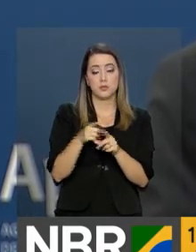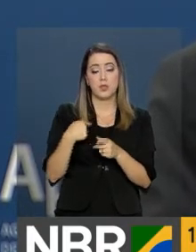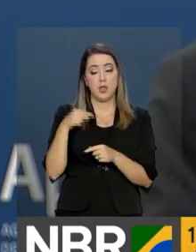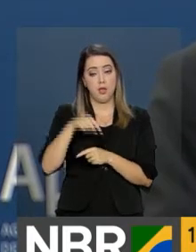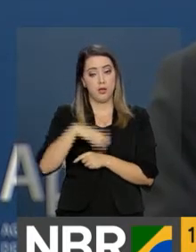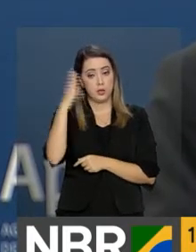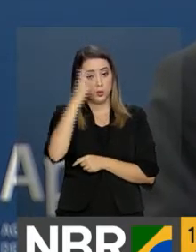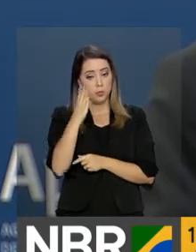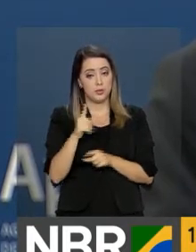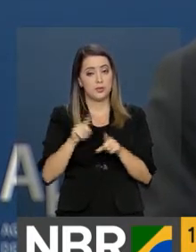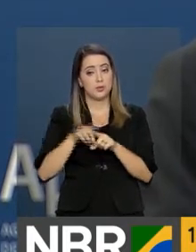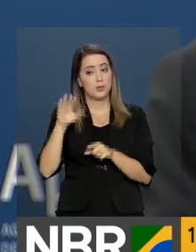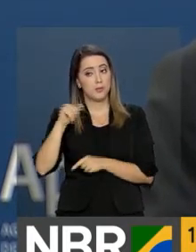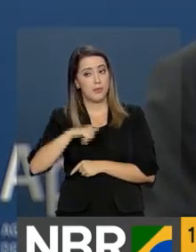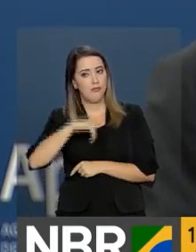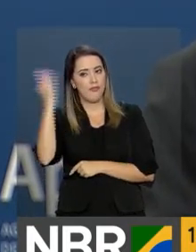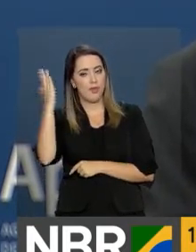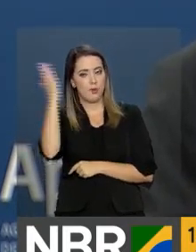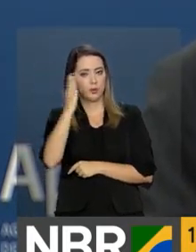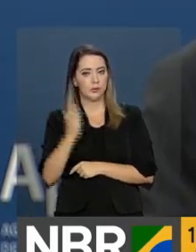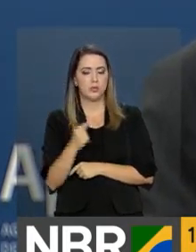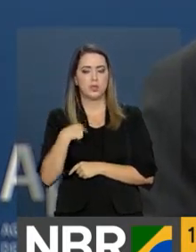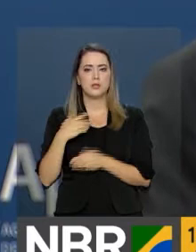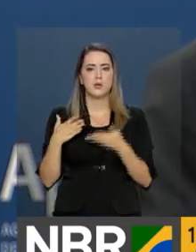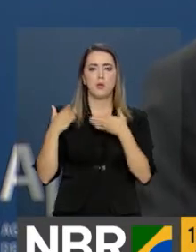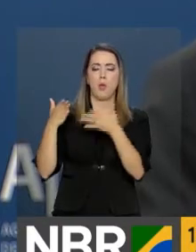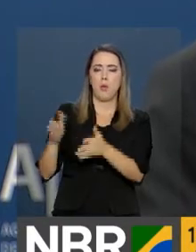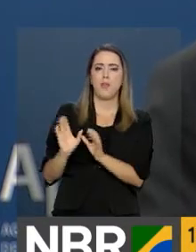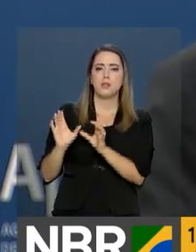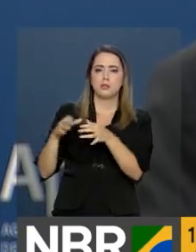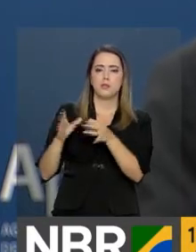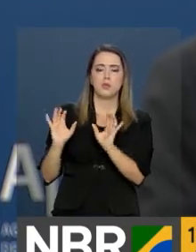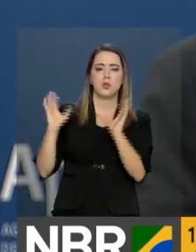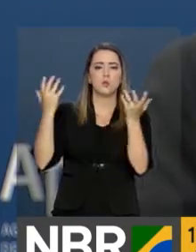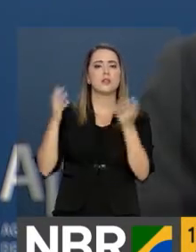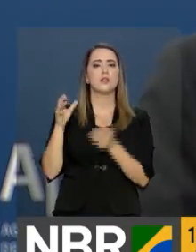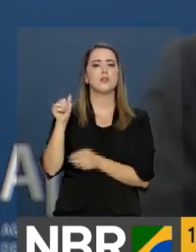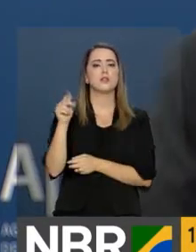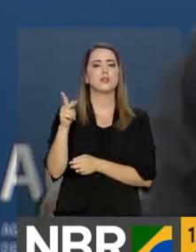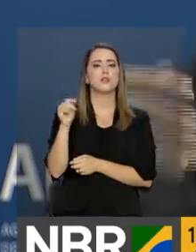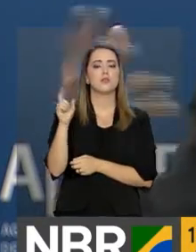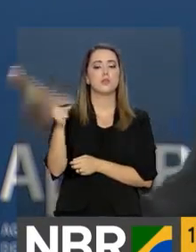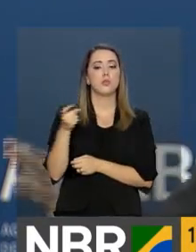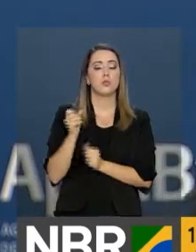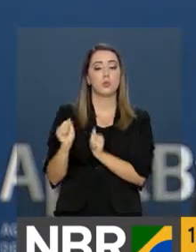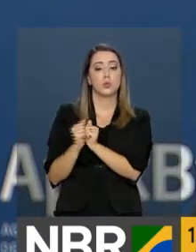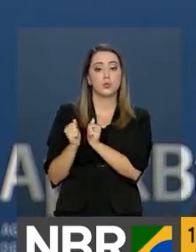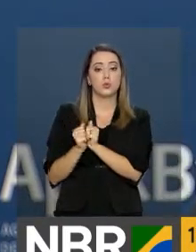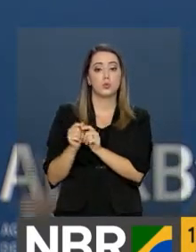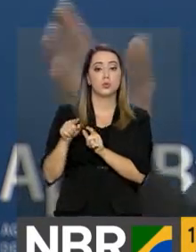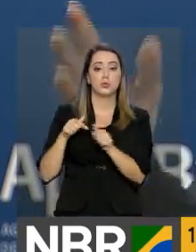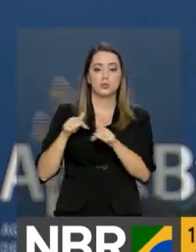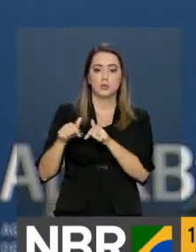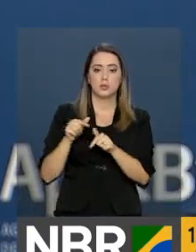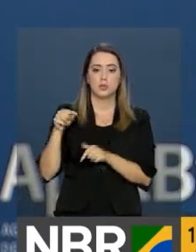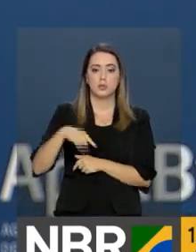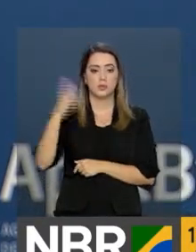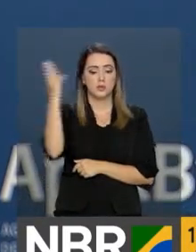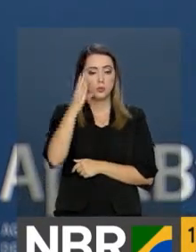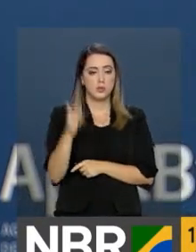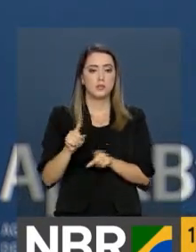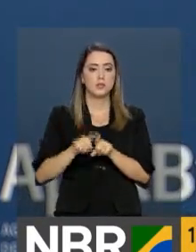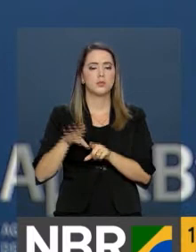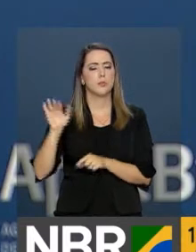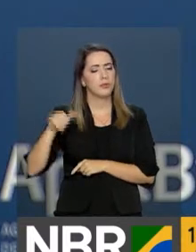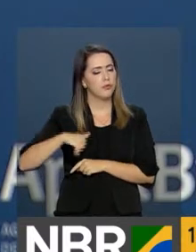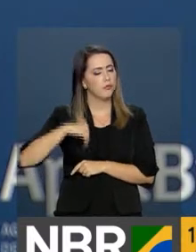presidente André Clark, dos eventos da Apex, ou seja, a Apex sempre trabalhando junto às empresas aqui e empresas